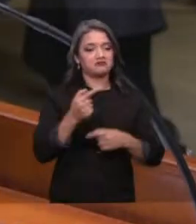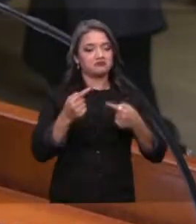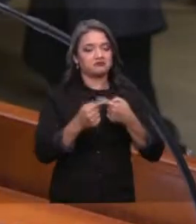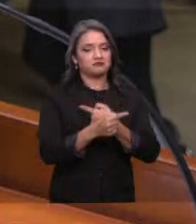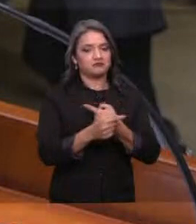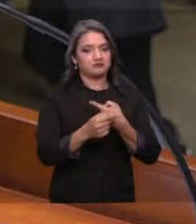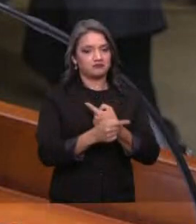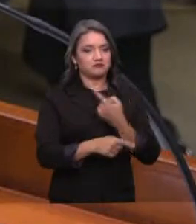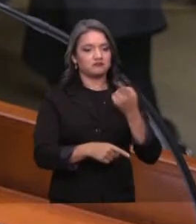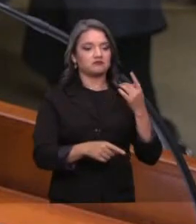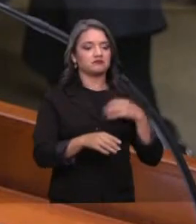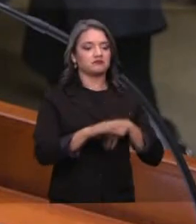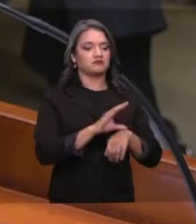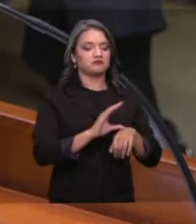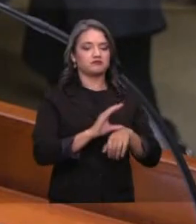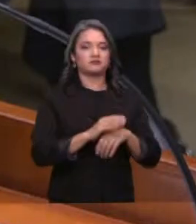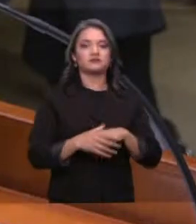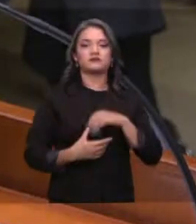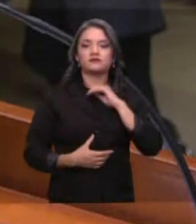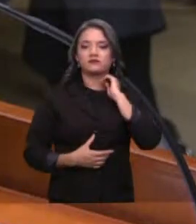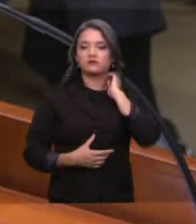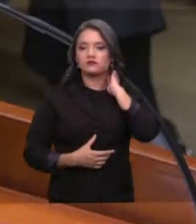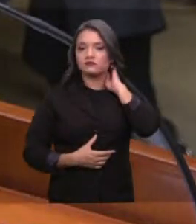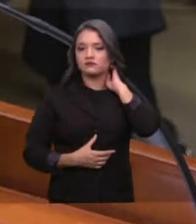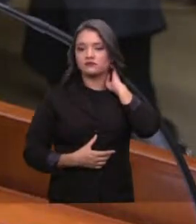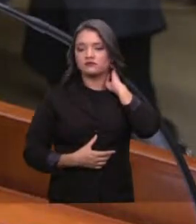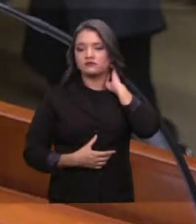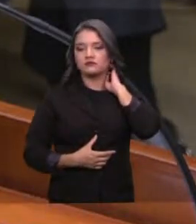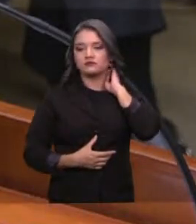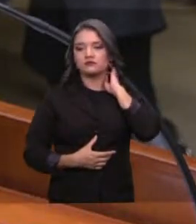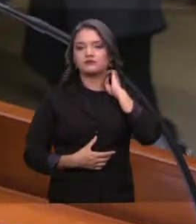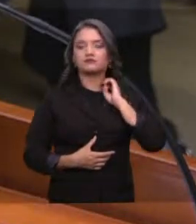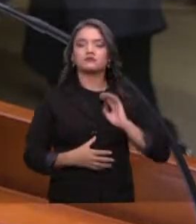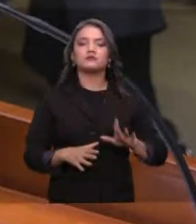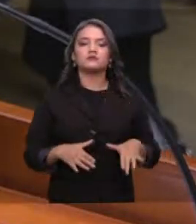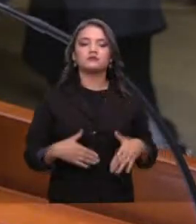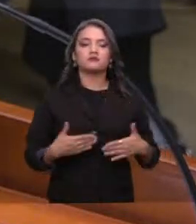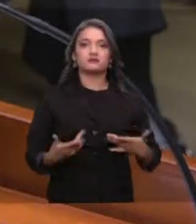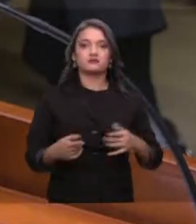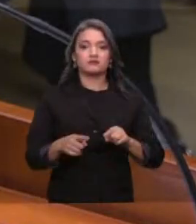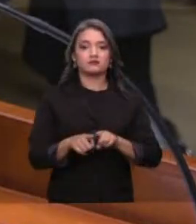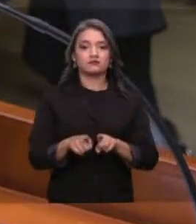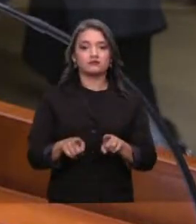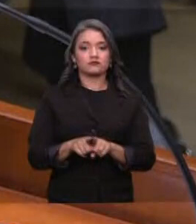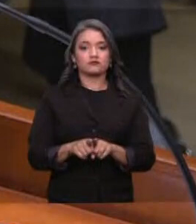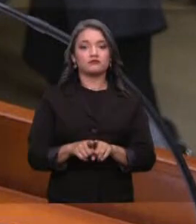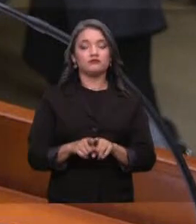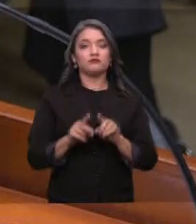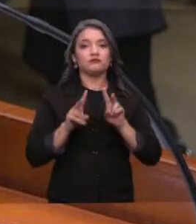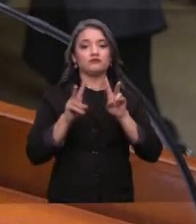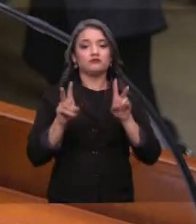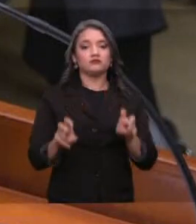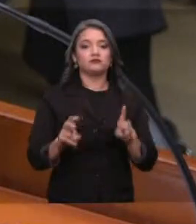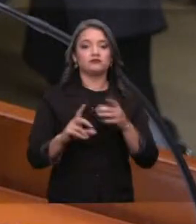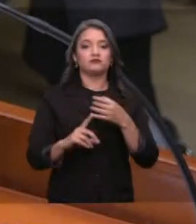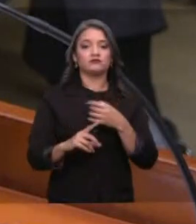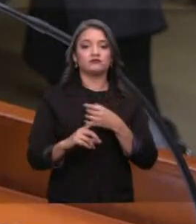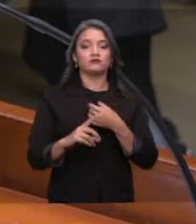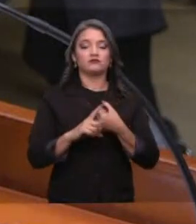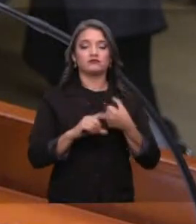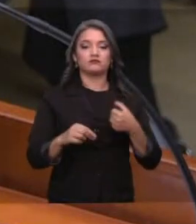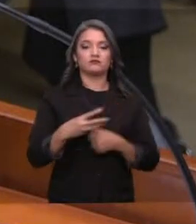violação ao texto constitucional. Por fim, já caminhando para o encerramento, excelências, especificamente